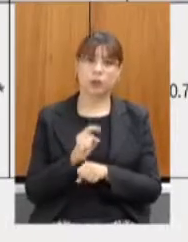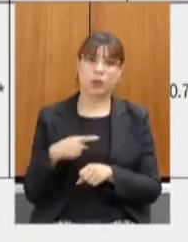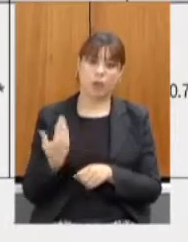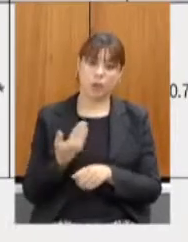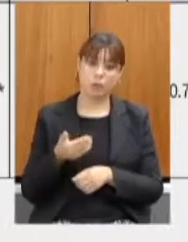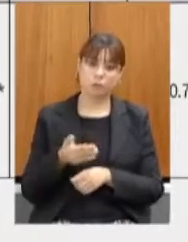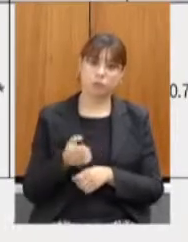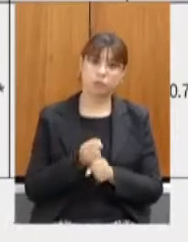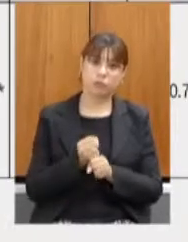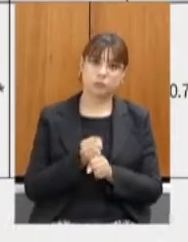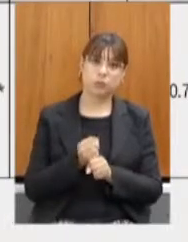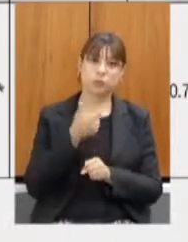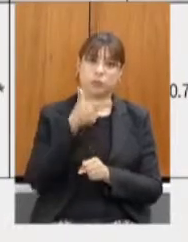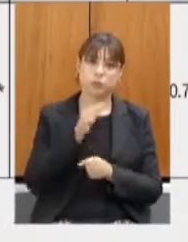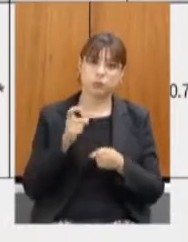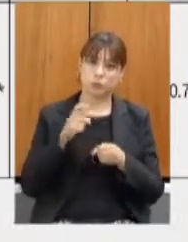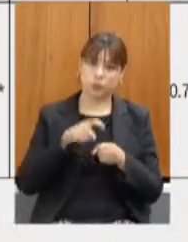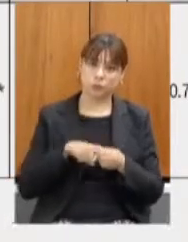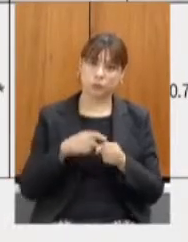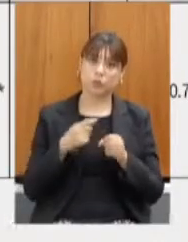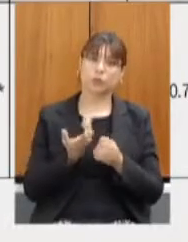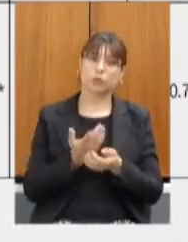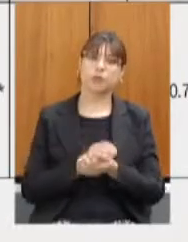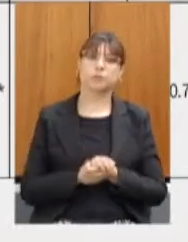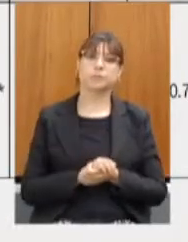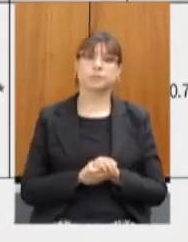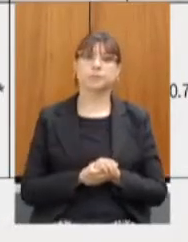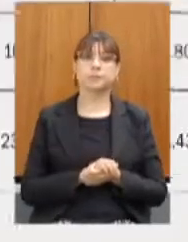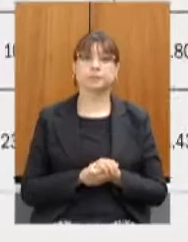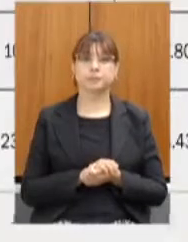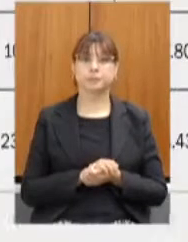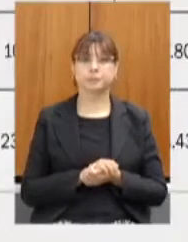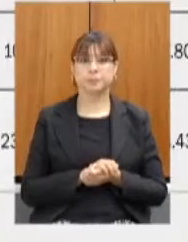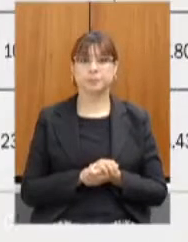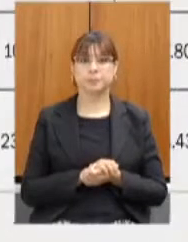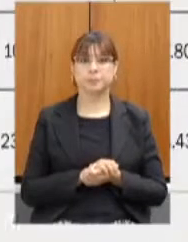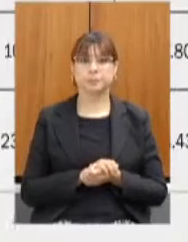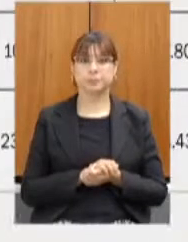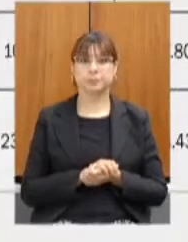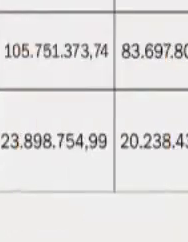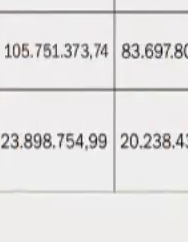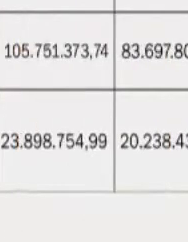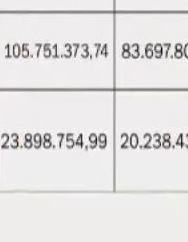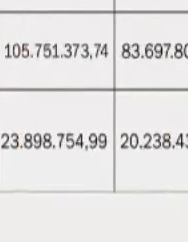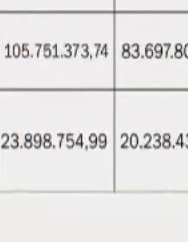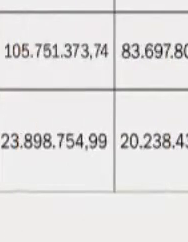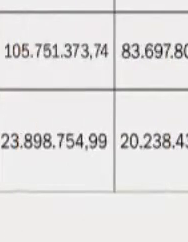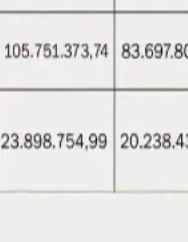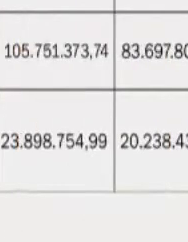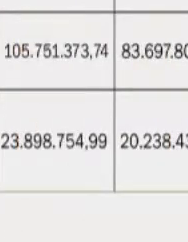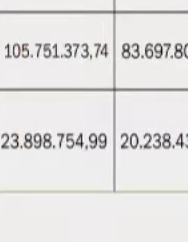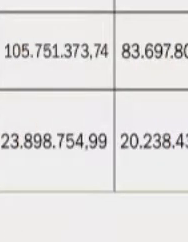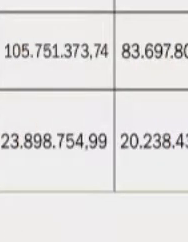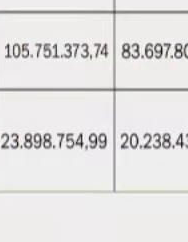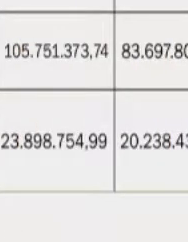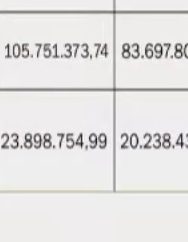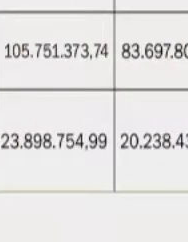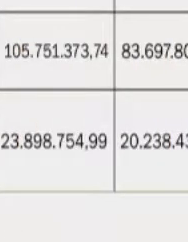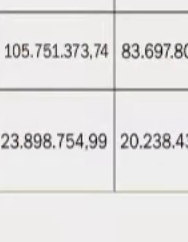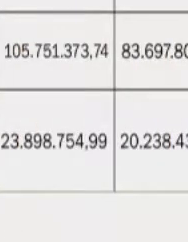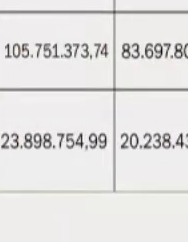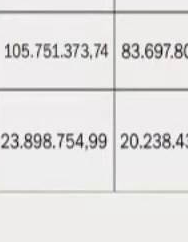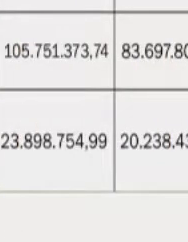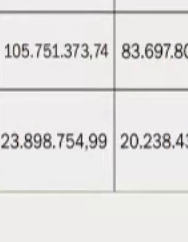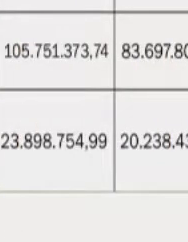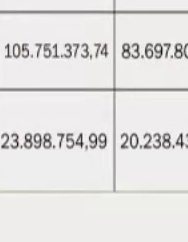e já retornará com financiamento pode passar Esse é o apoio de fortalecimento da